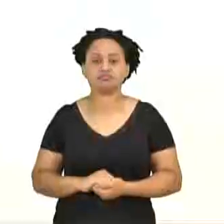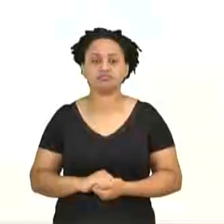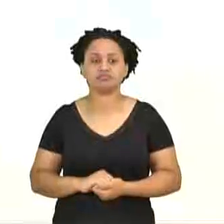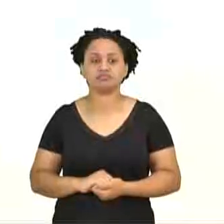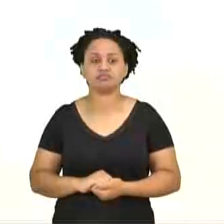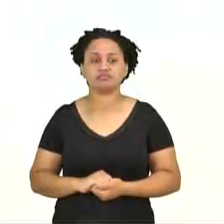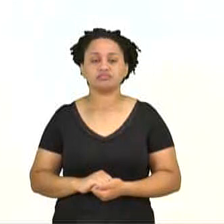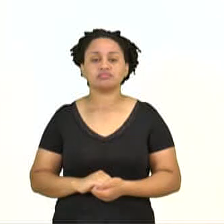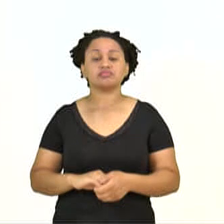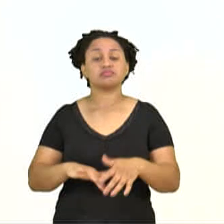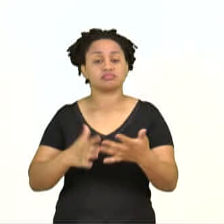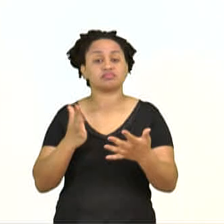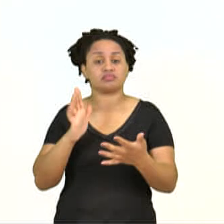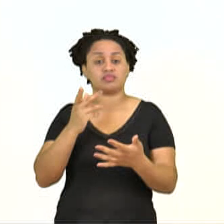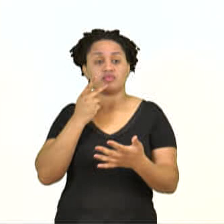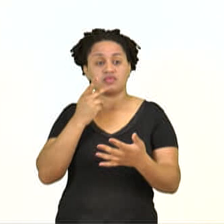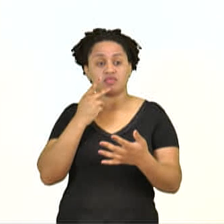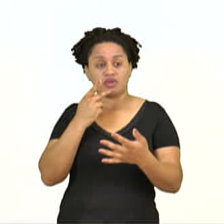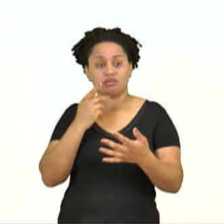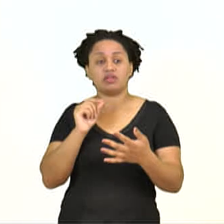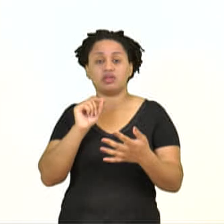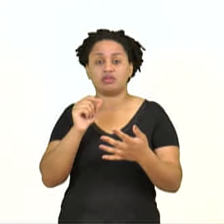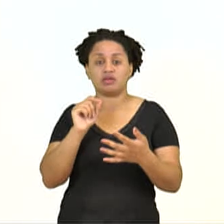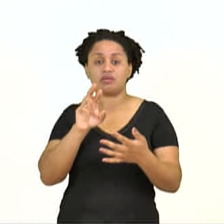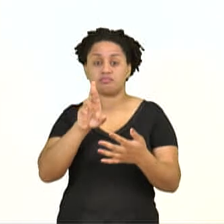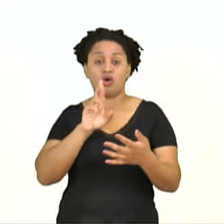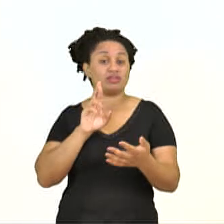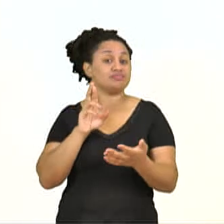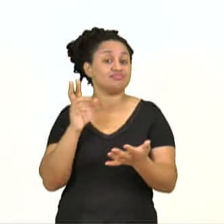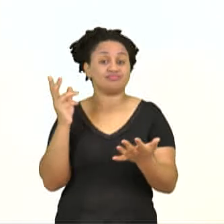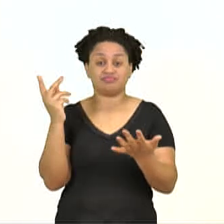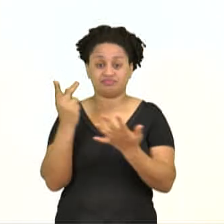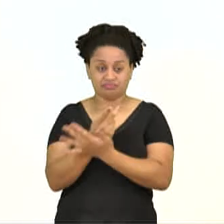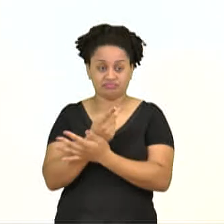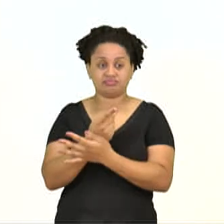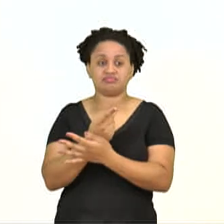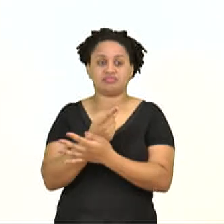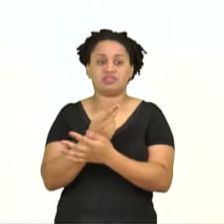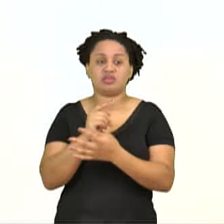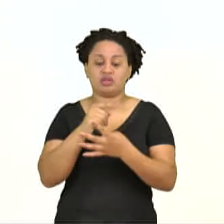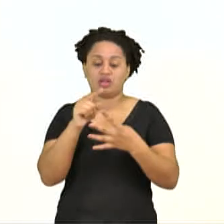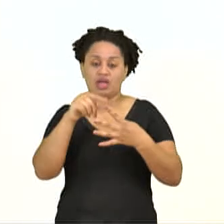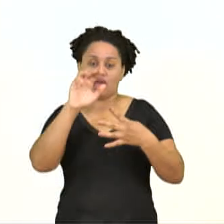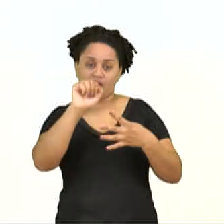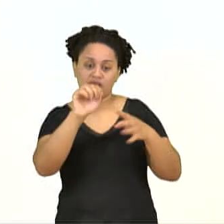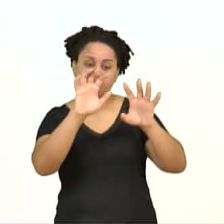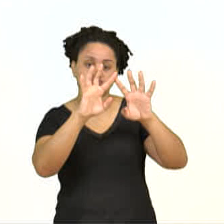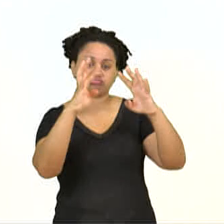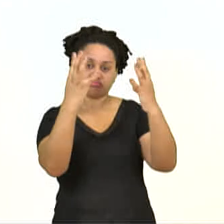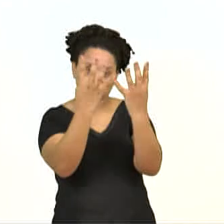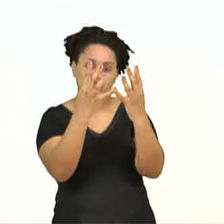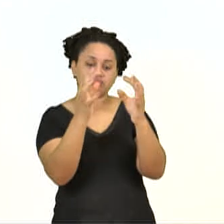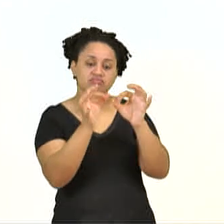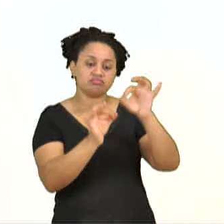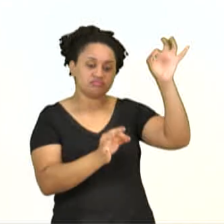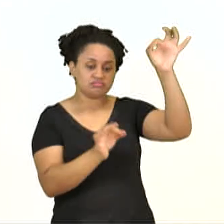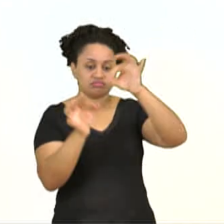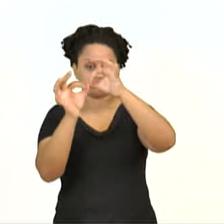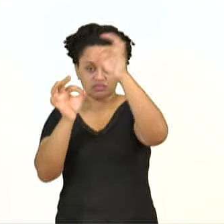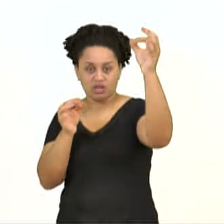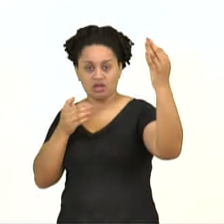Bem, como eu já falei, a alternativa incorreta. Alternativa A cesta fica na mesma altura em relação